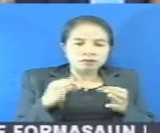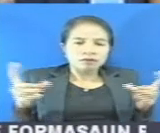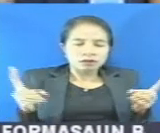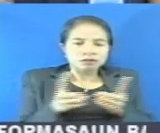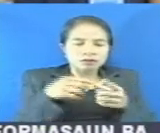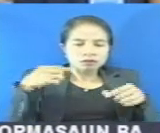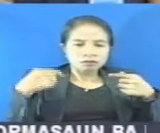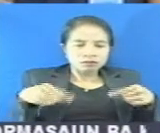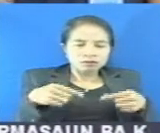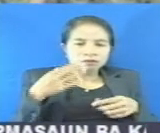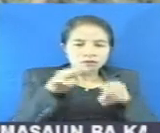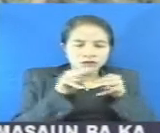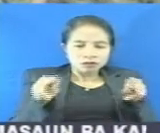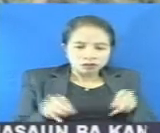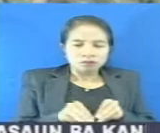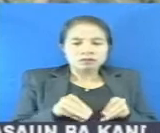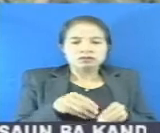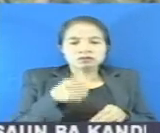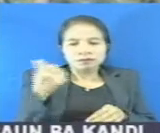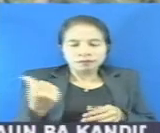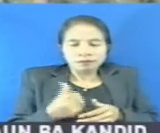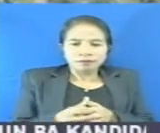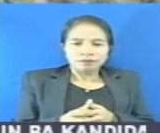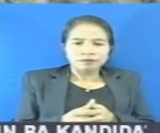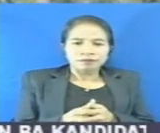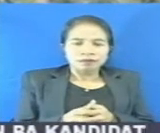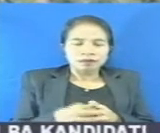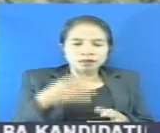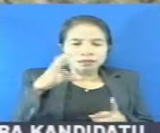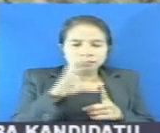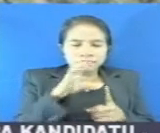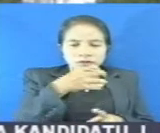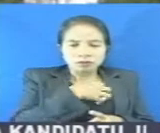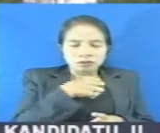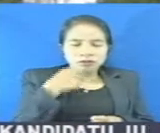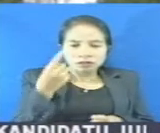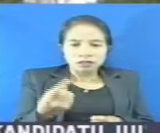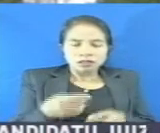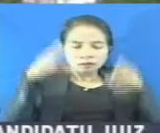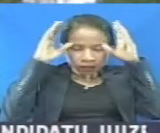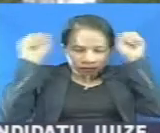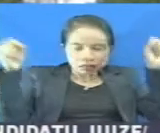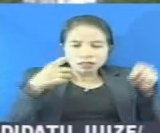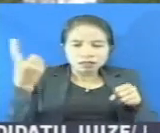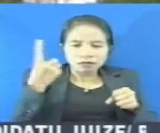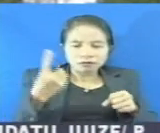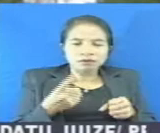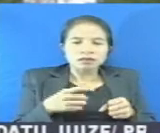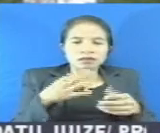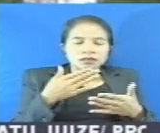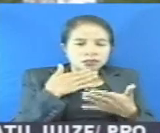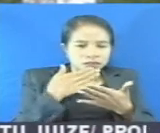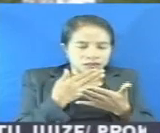ia município Balun. Além de né, Faustino da Costa Dehan, presidente da República na fata em desafio